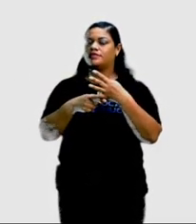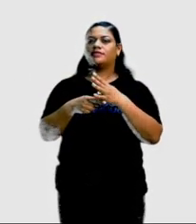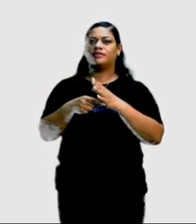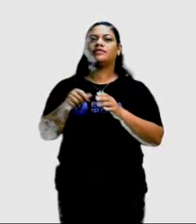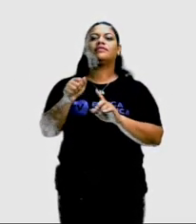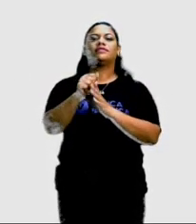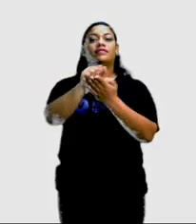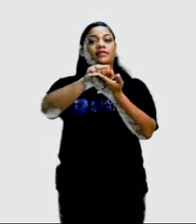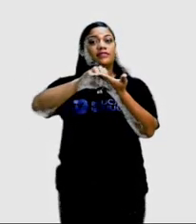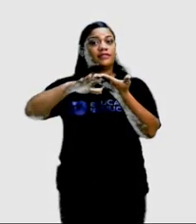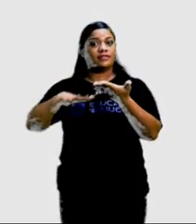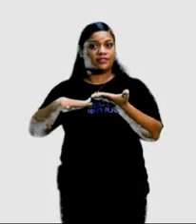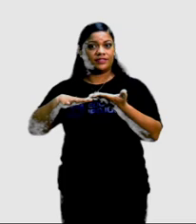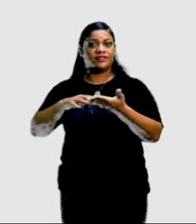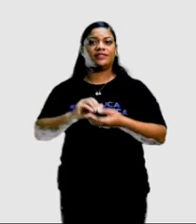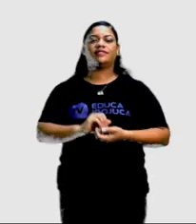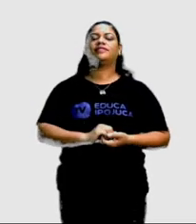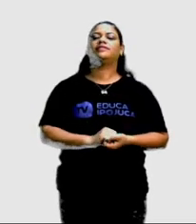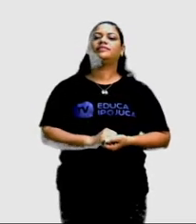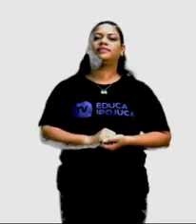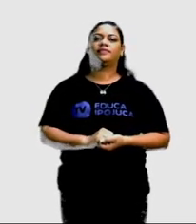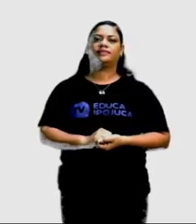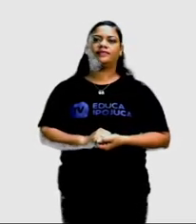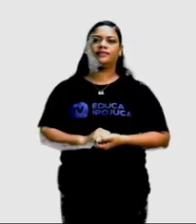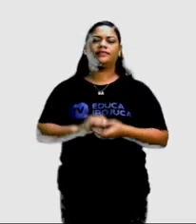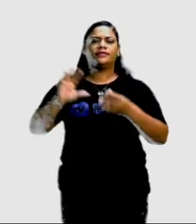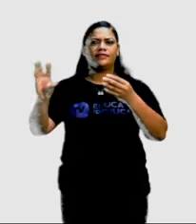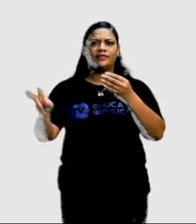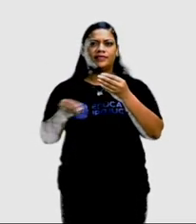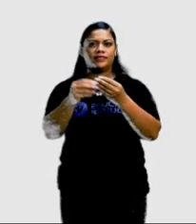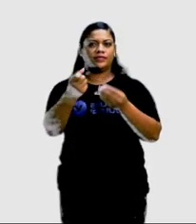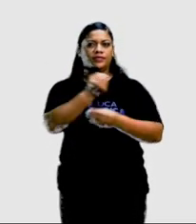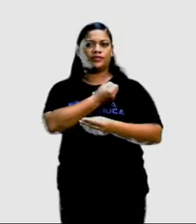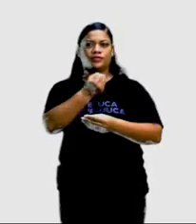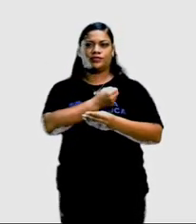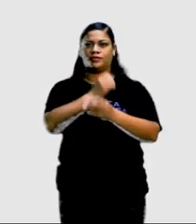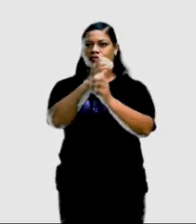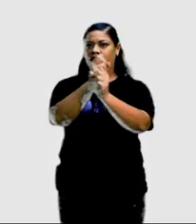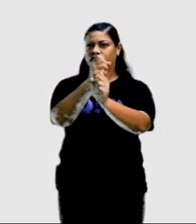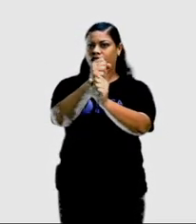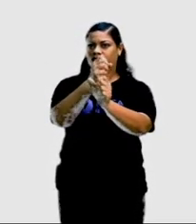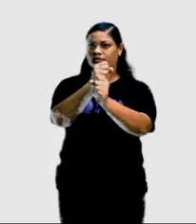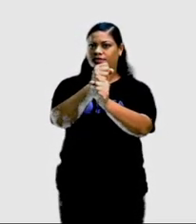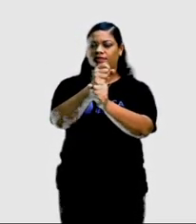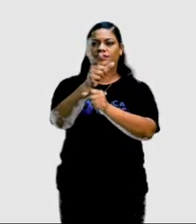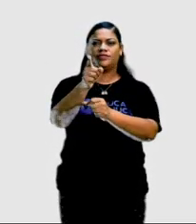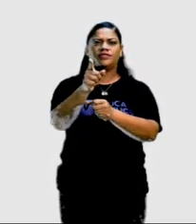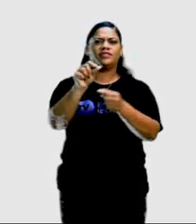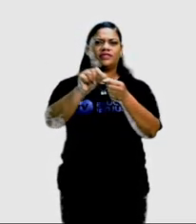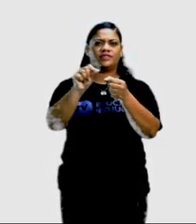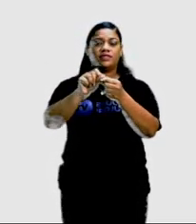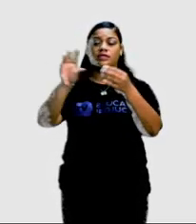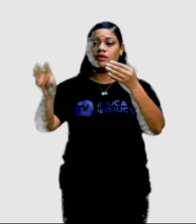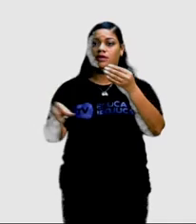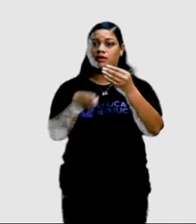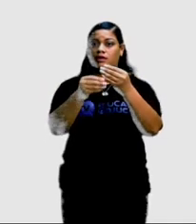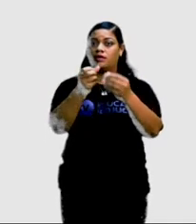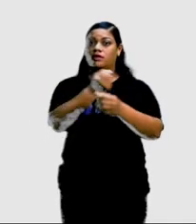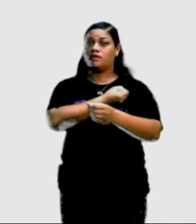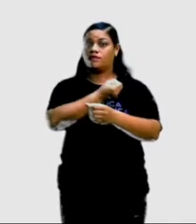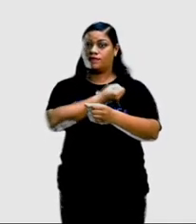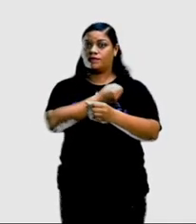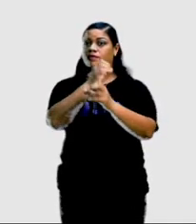atividades. Atividade, componham os números usando a adição. Portanto, vocês vão compor através